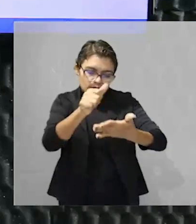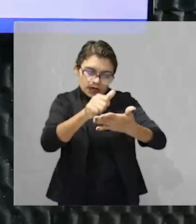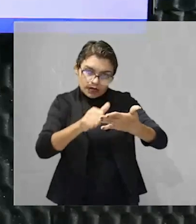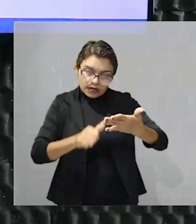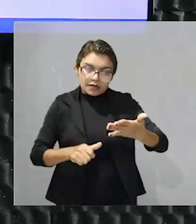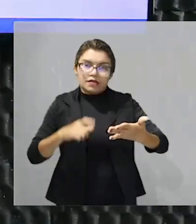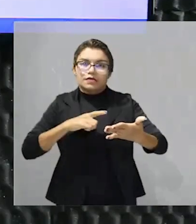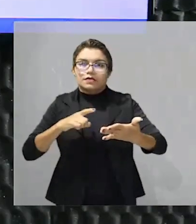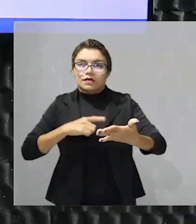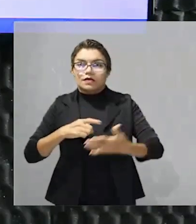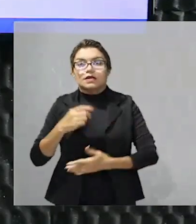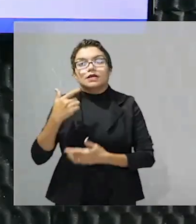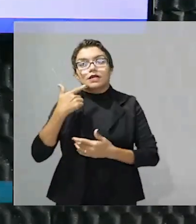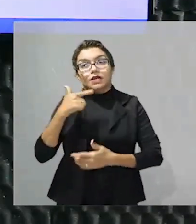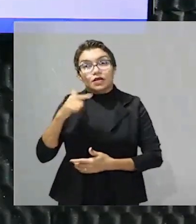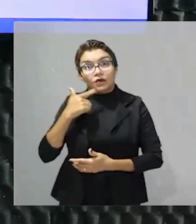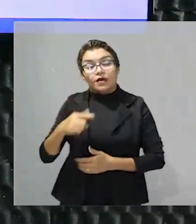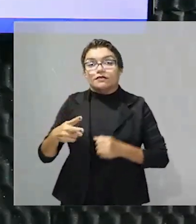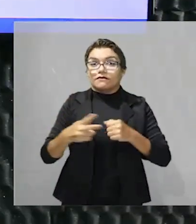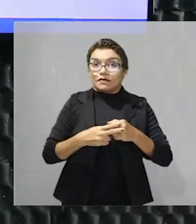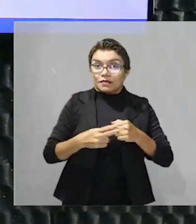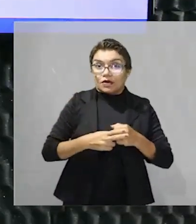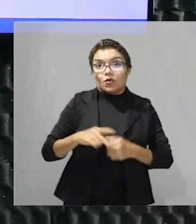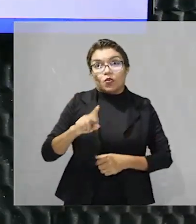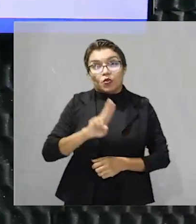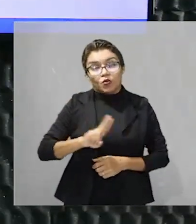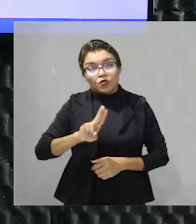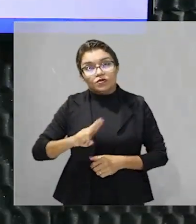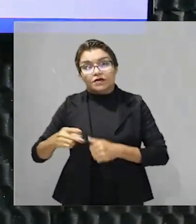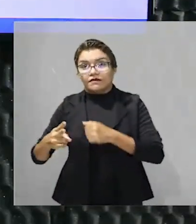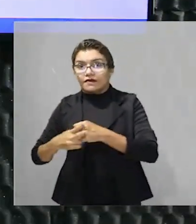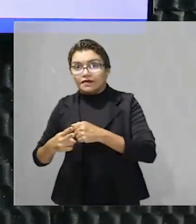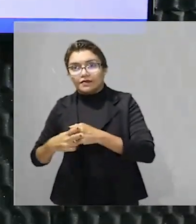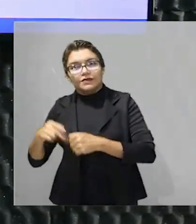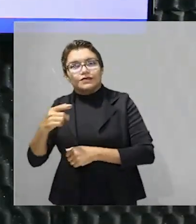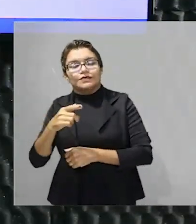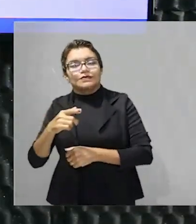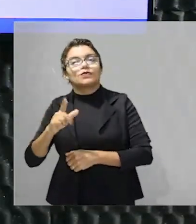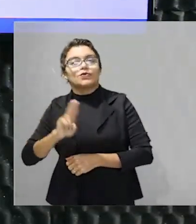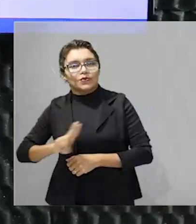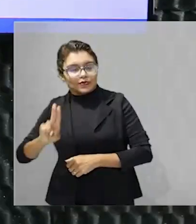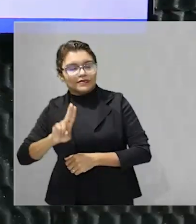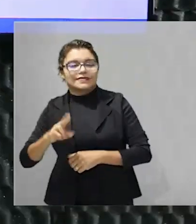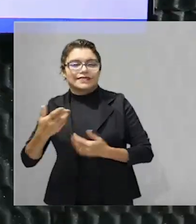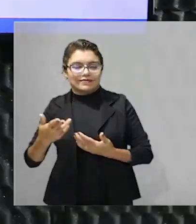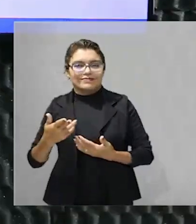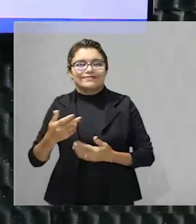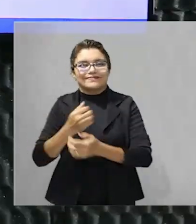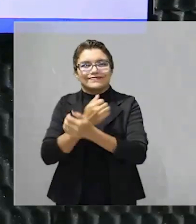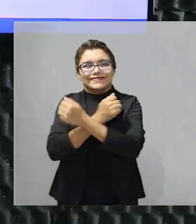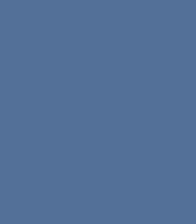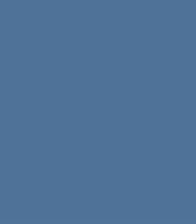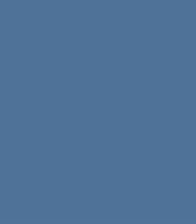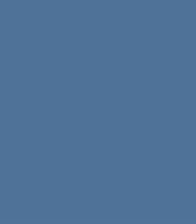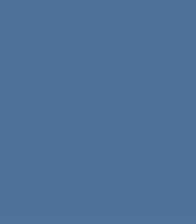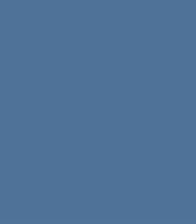linguagem verbal e não verbal, imagem e texto. Fiquem bem, se cuidem, até a próxima e bye bye!